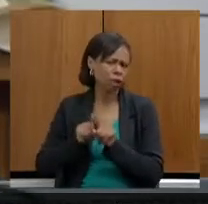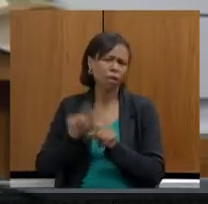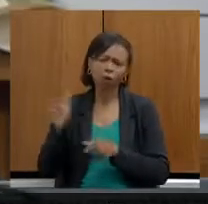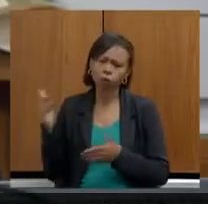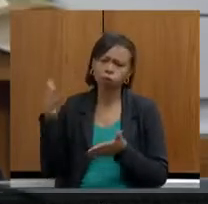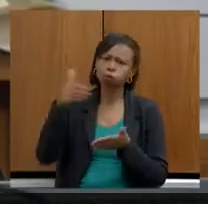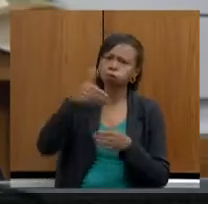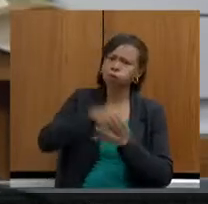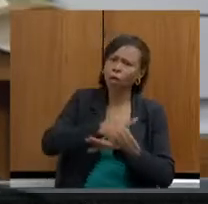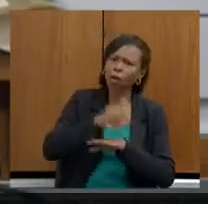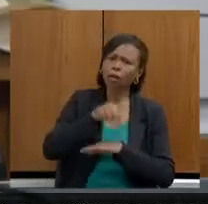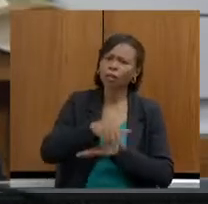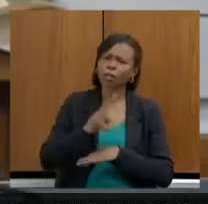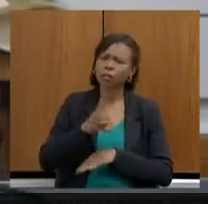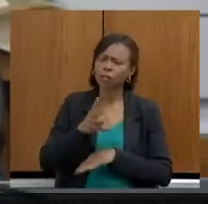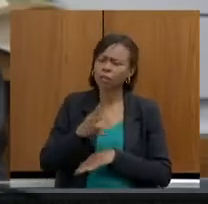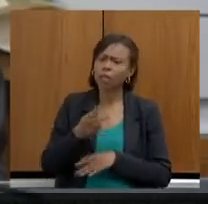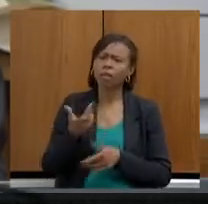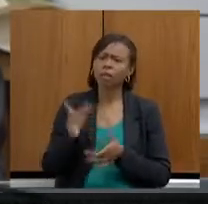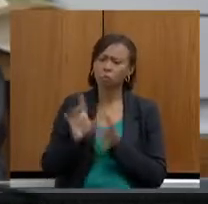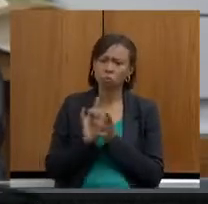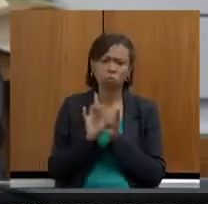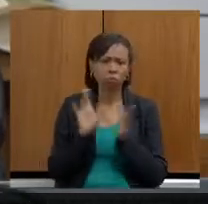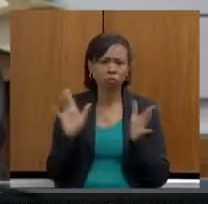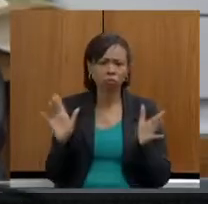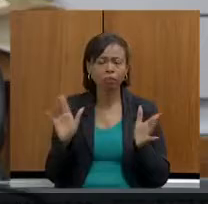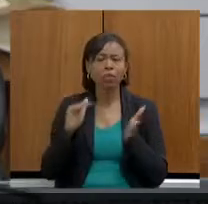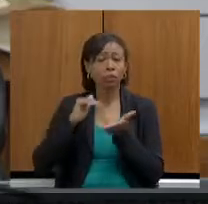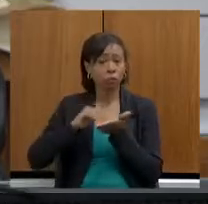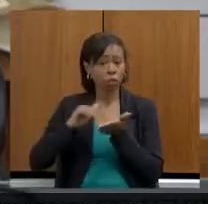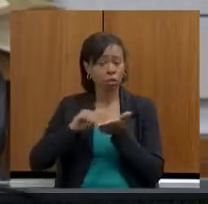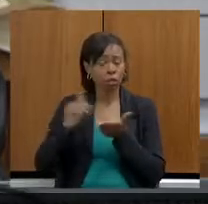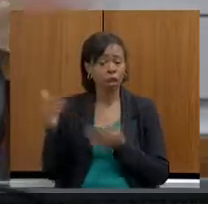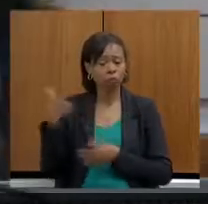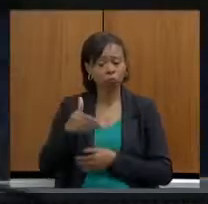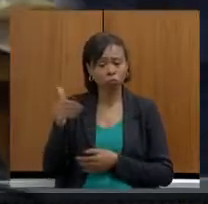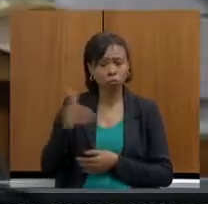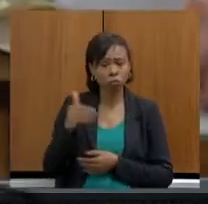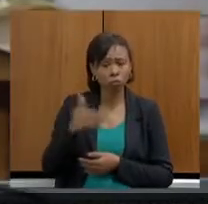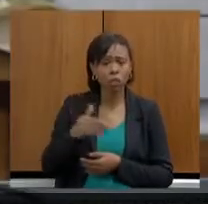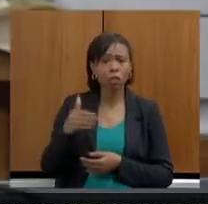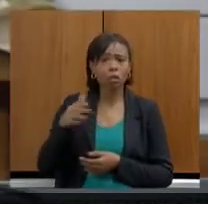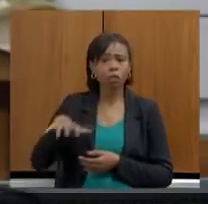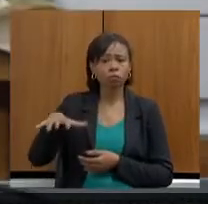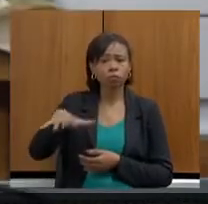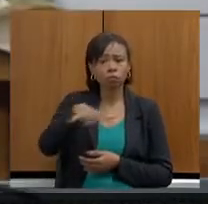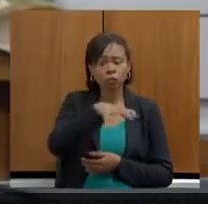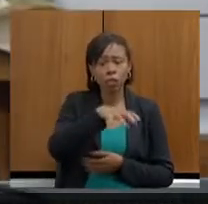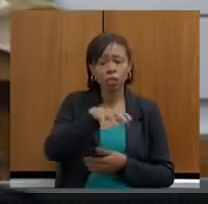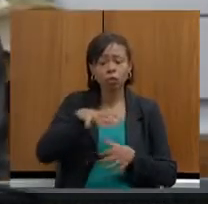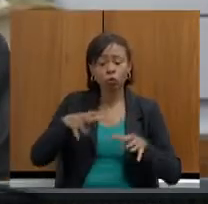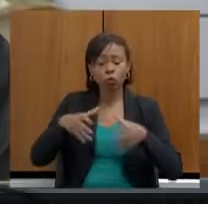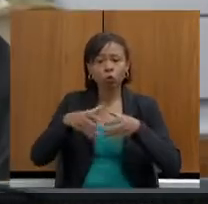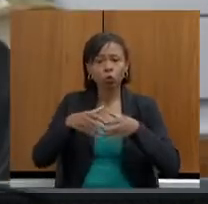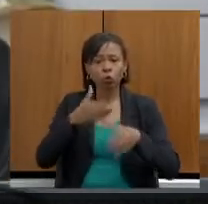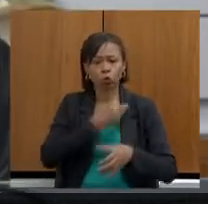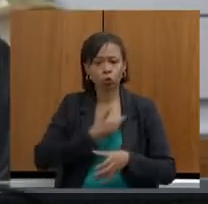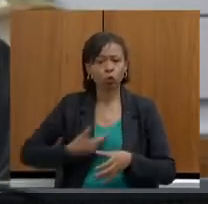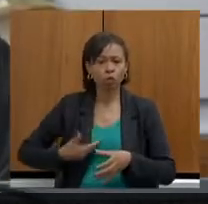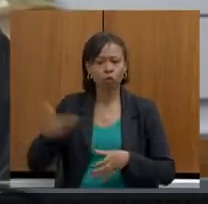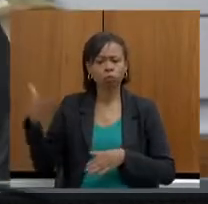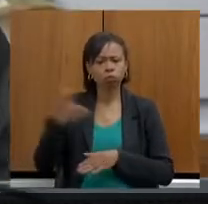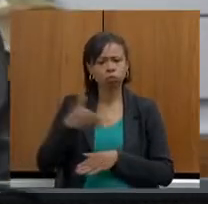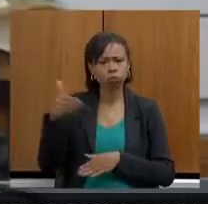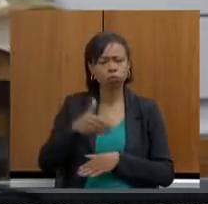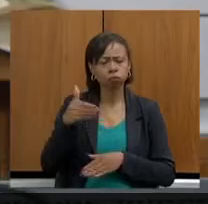na casa né a disponibilidade do secretariado da equipe do governo é uma constante